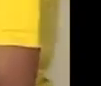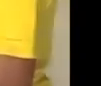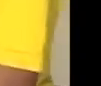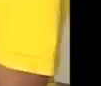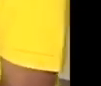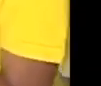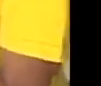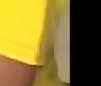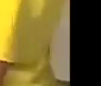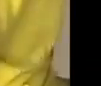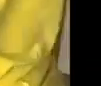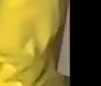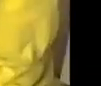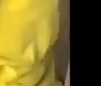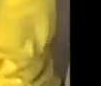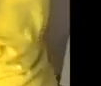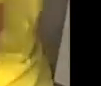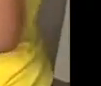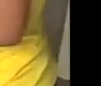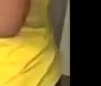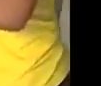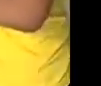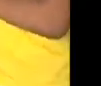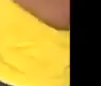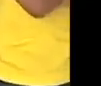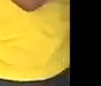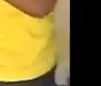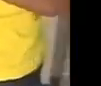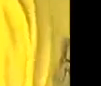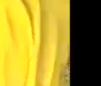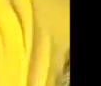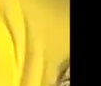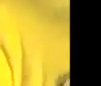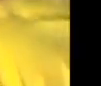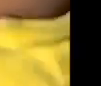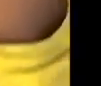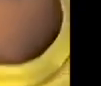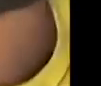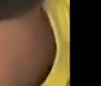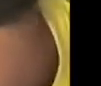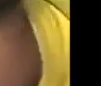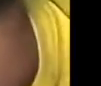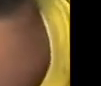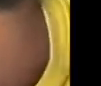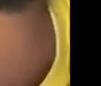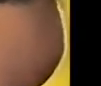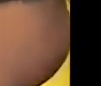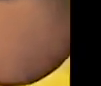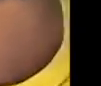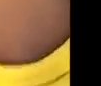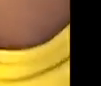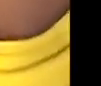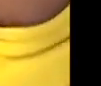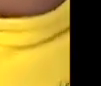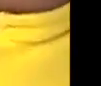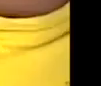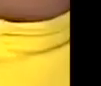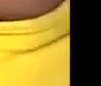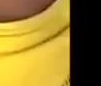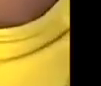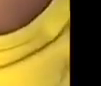Aqui a madeira esculpida, você pega o rolo, você pega a matriz, ó.